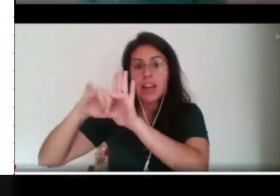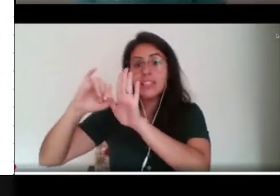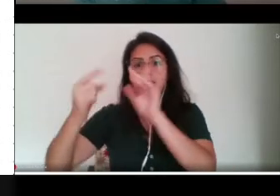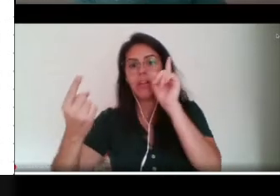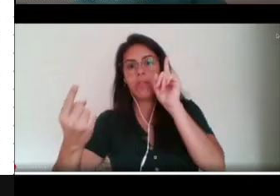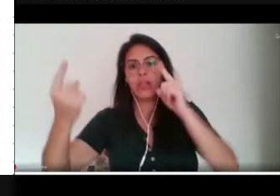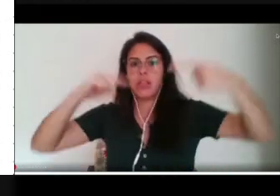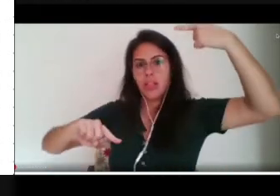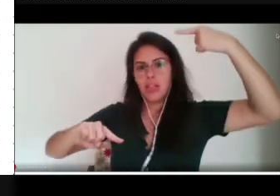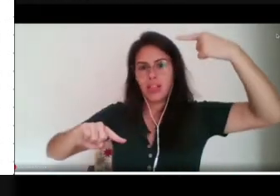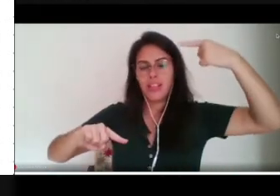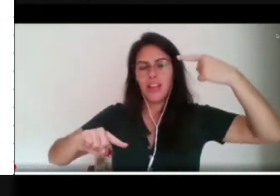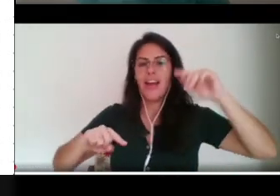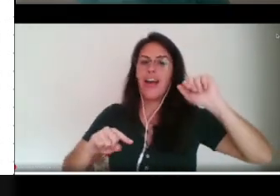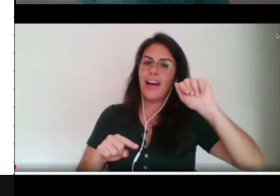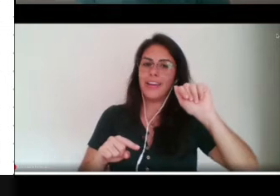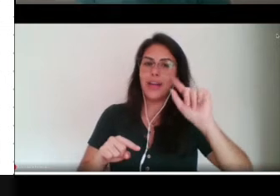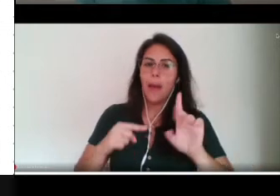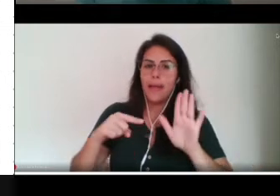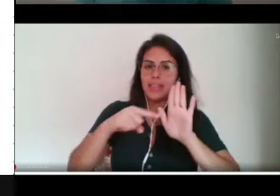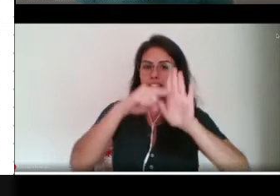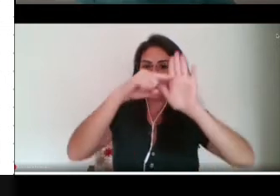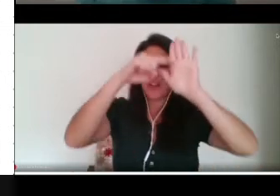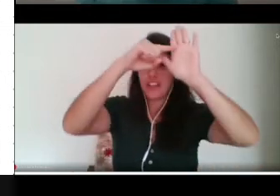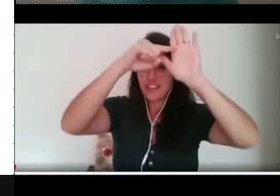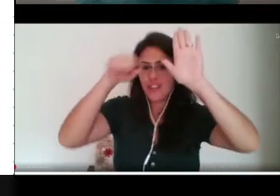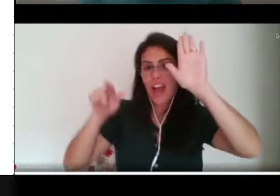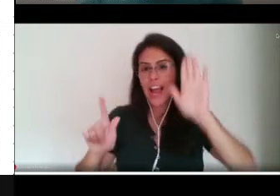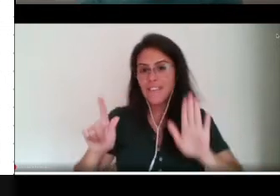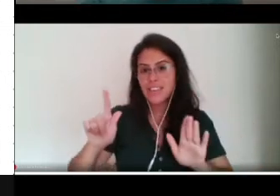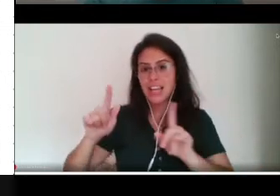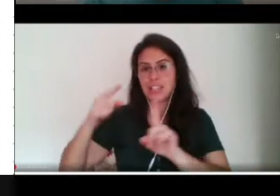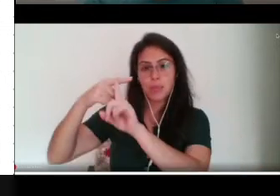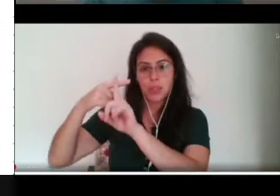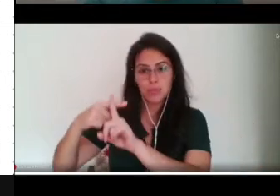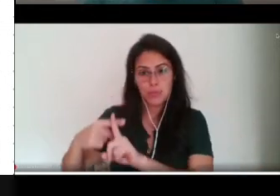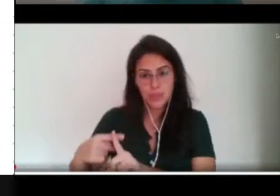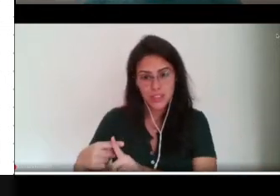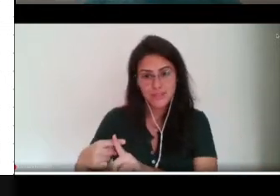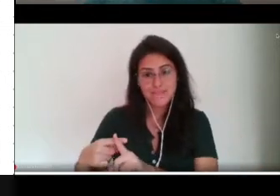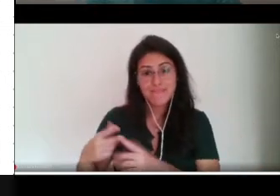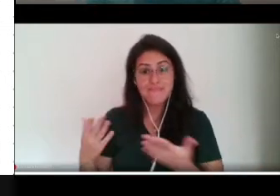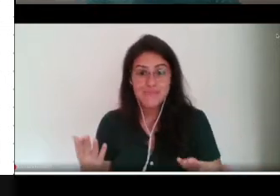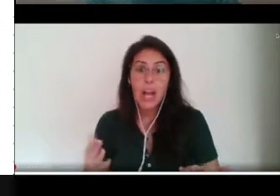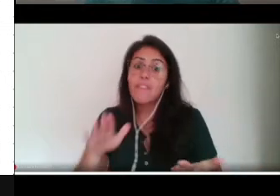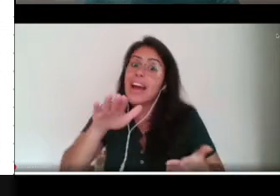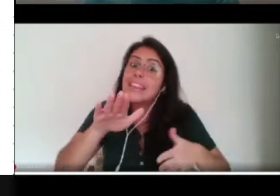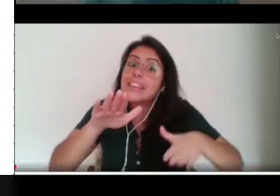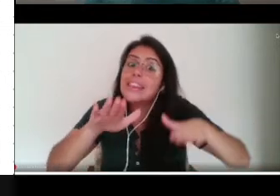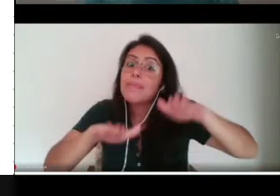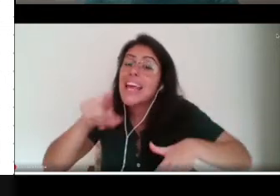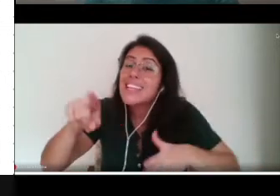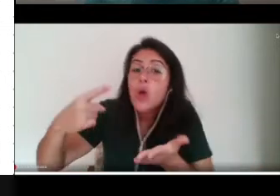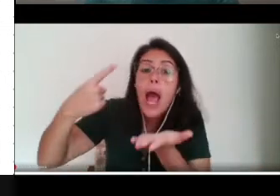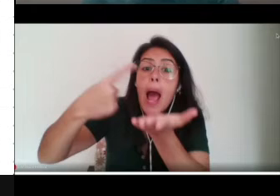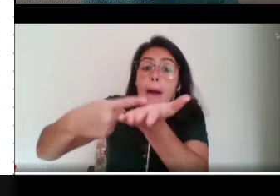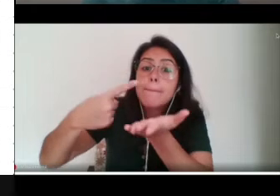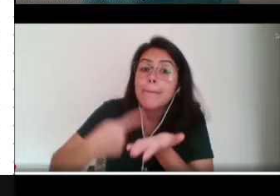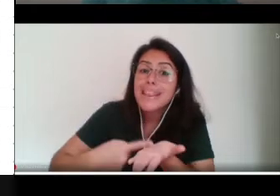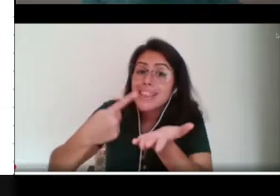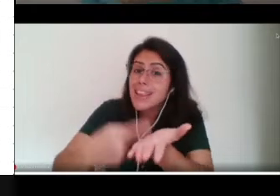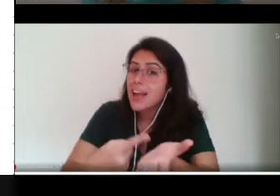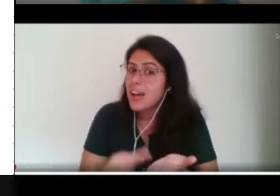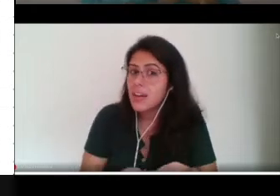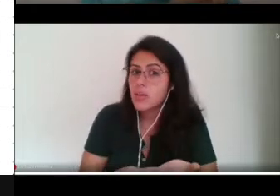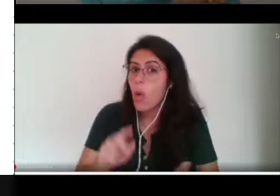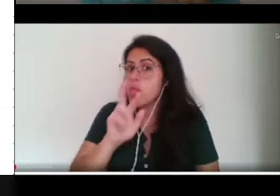Entendeu? Entendi. Isso é arbitrário e não muda a física do problema. Né? Só